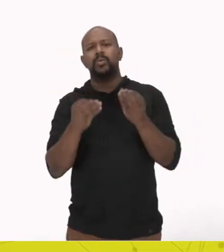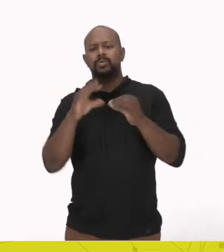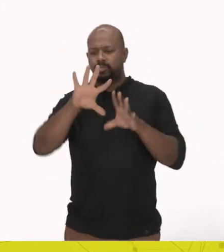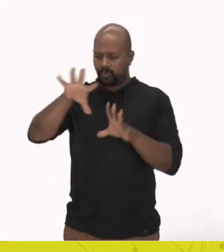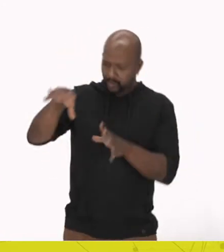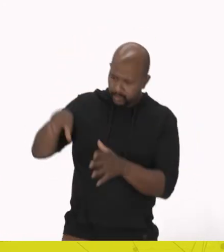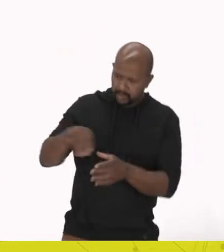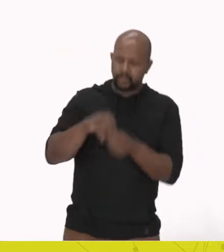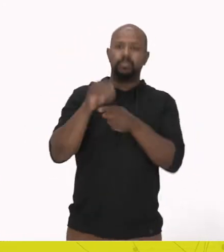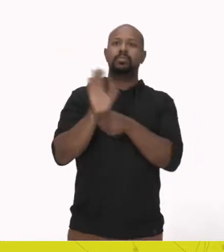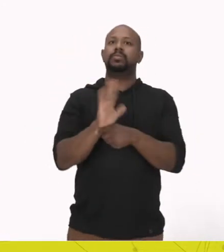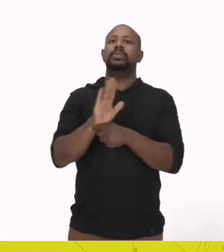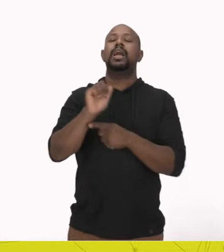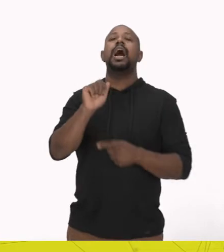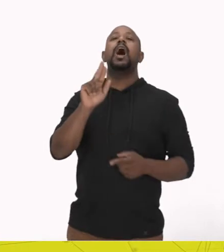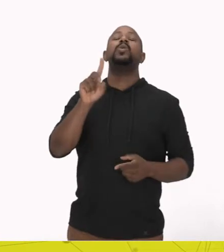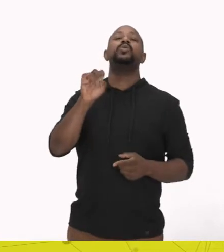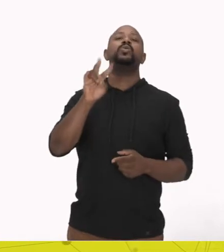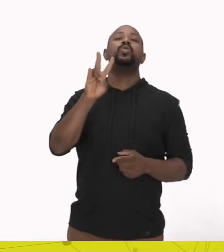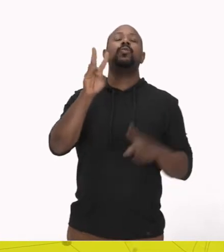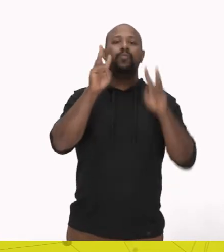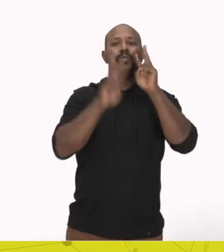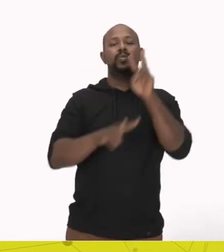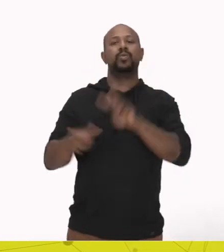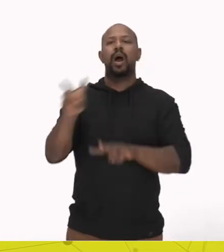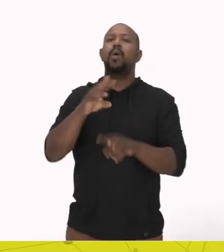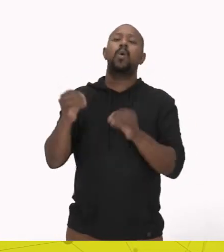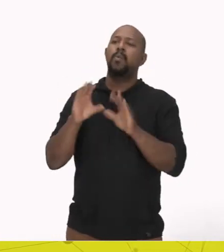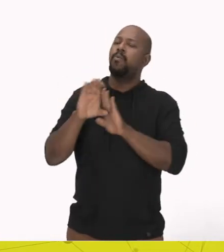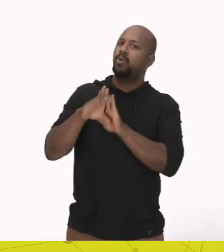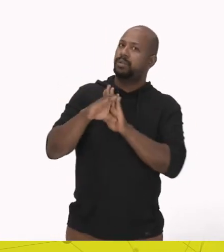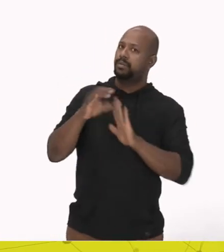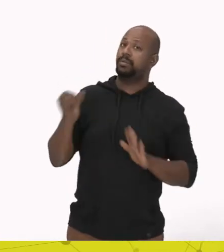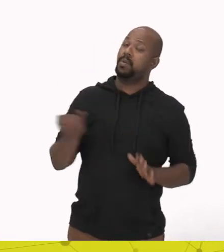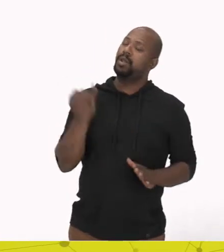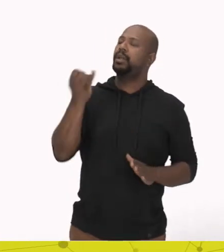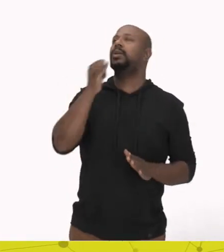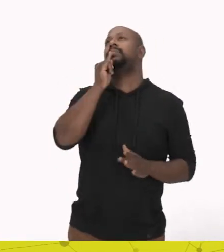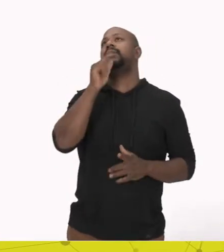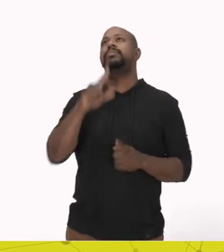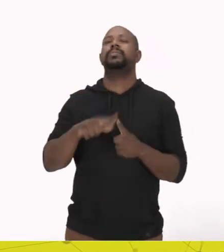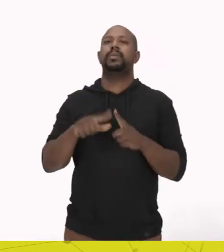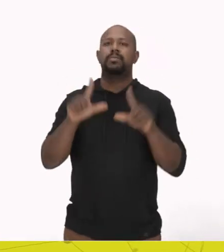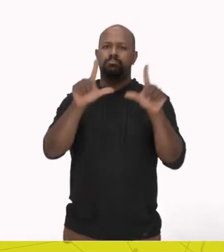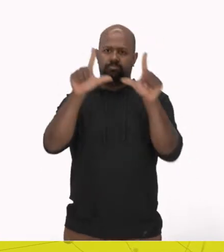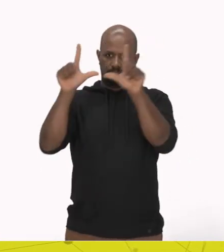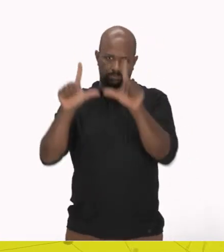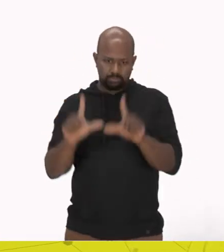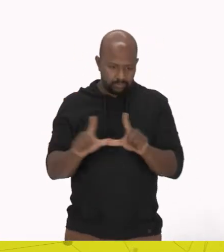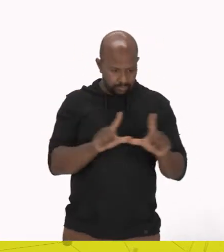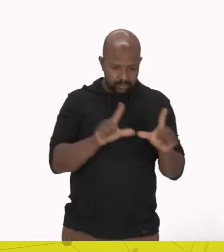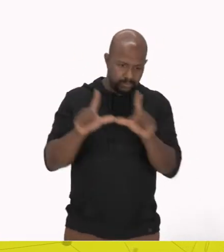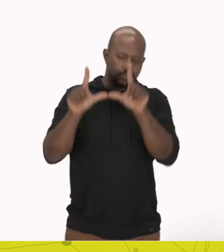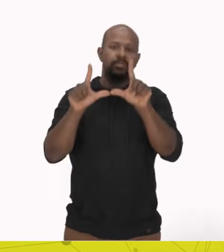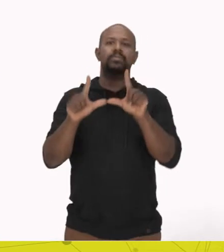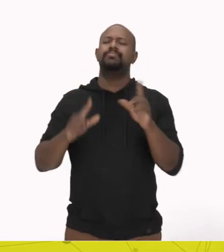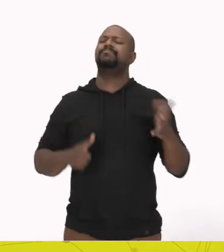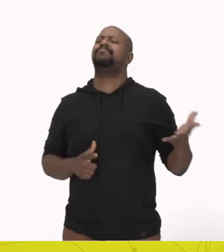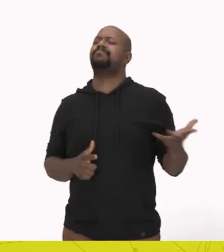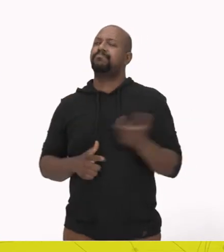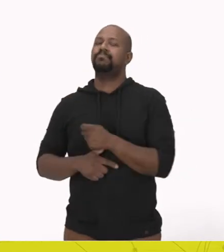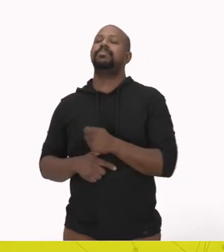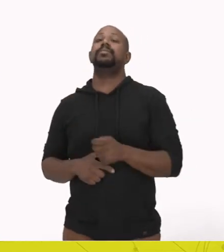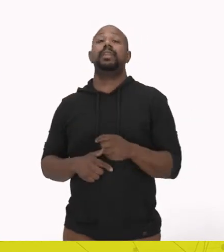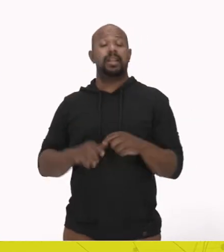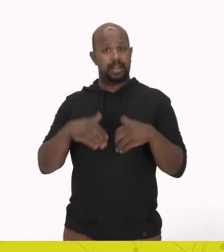produção audiovisual. A forma como decidimos trabalhar um conceito importante como enquadramento foi